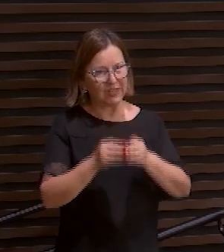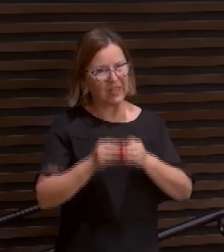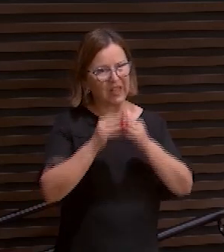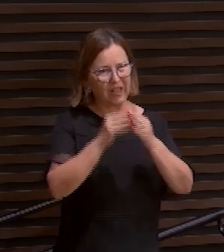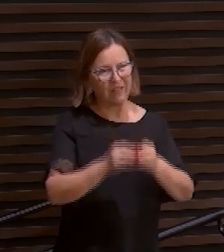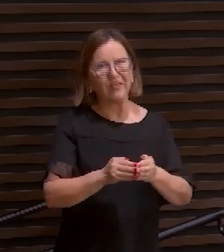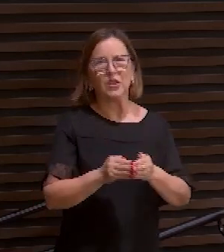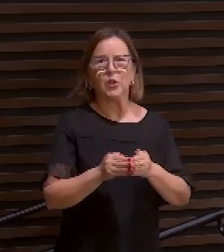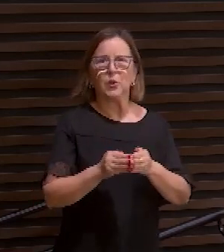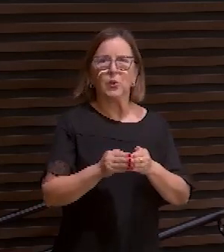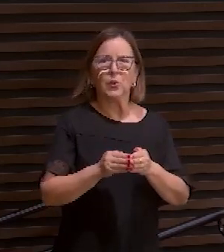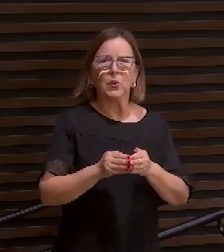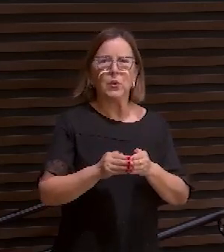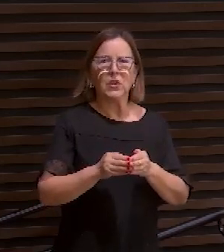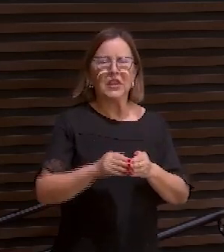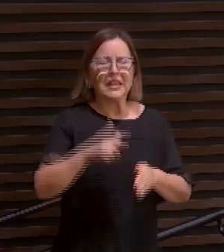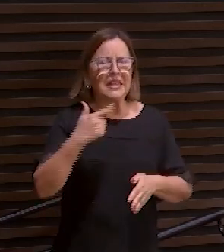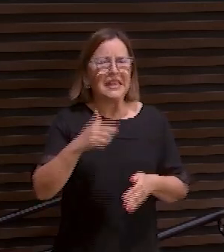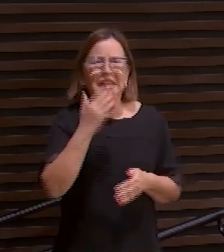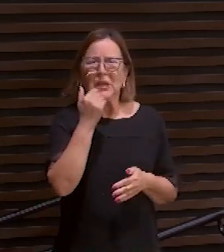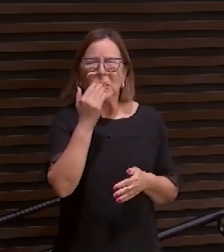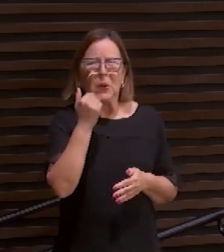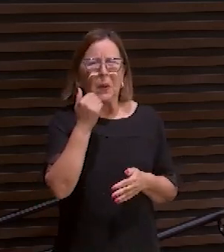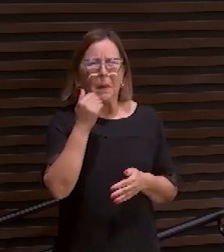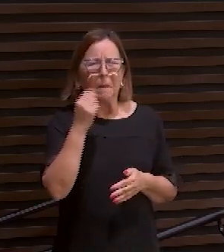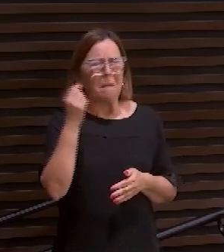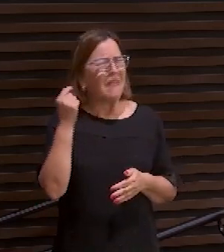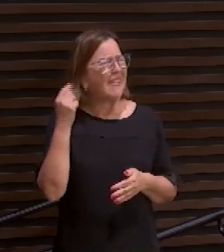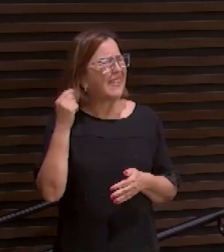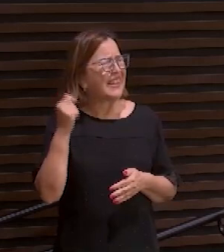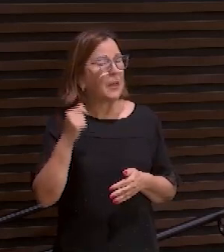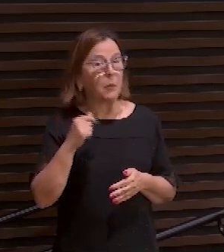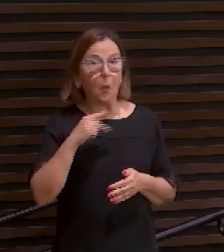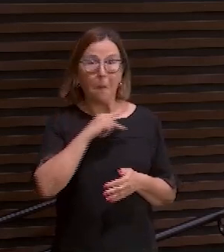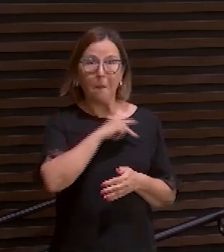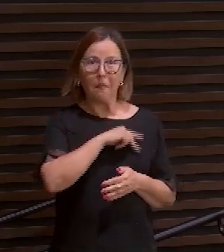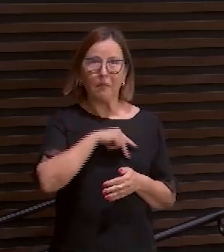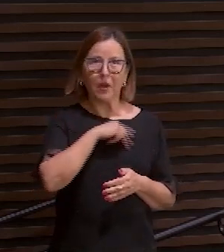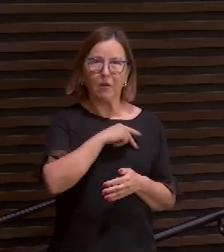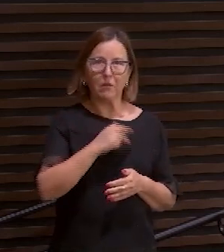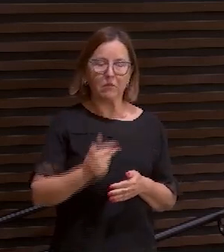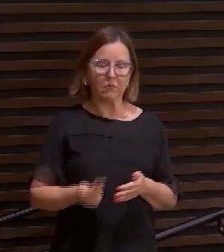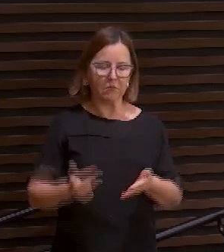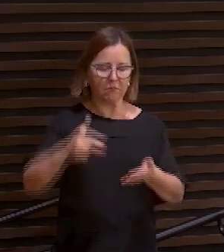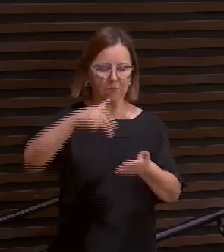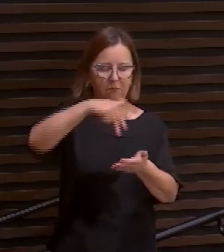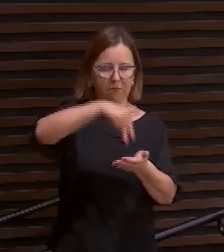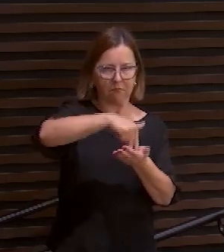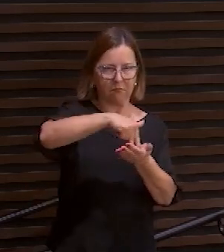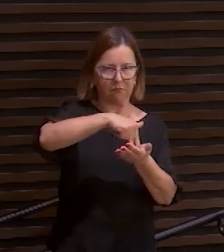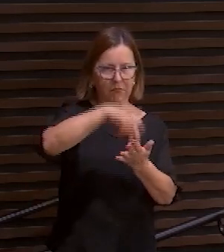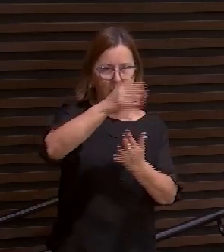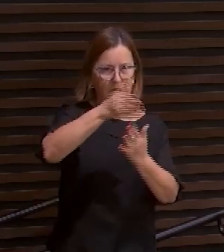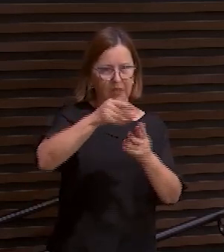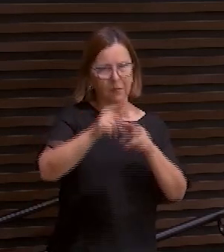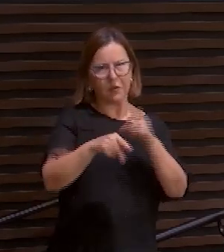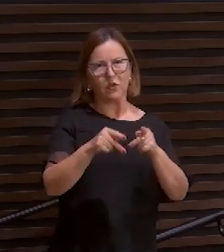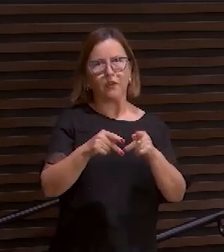estado muito tempo sem comer, Paulo, pondo-se em pé no meio deles,